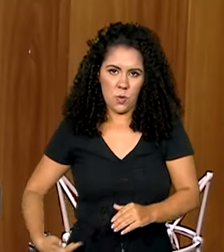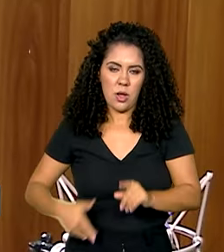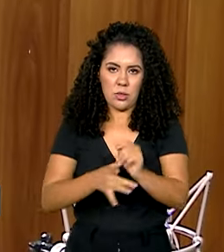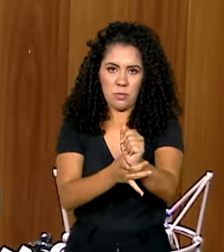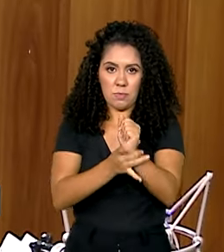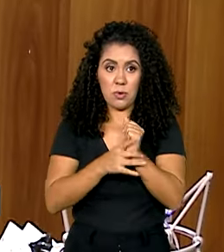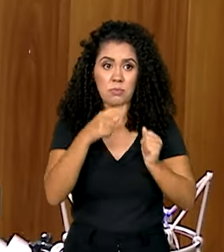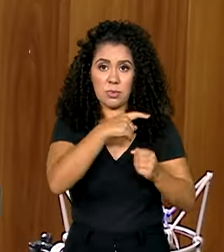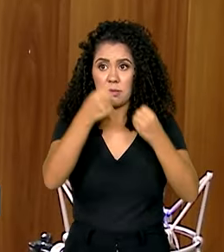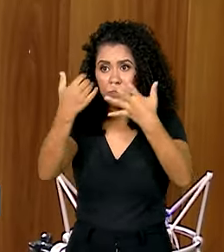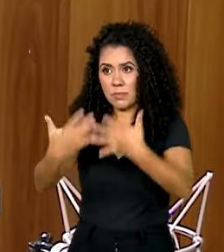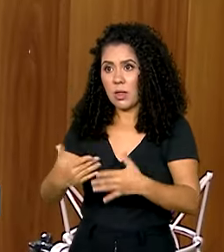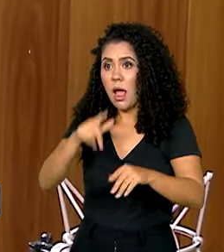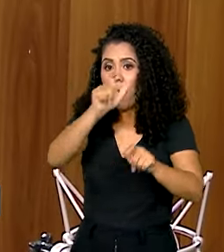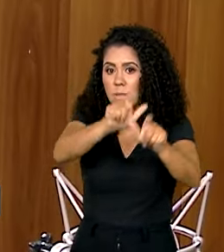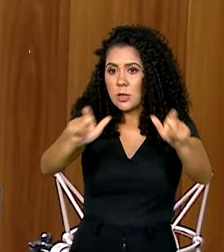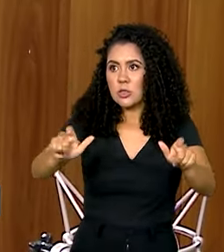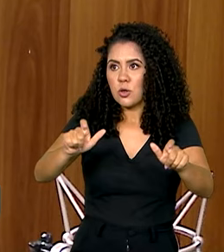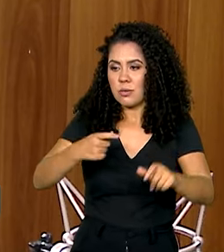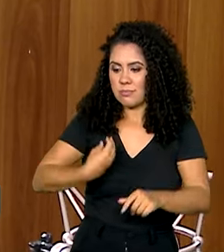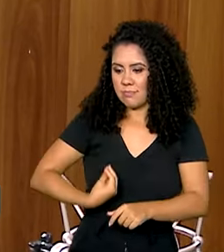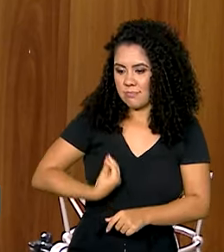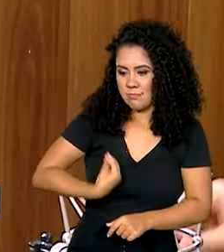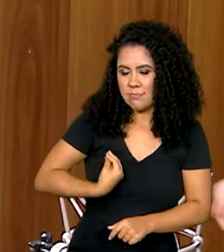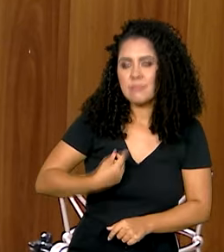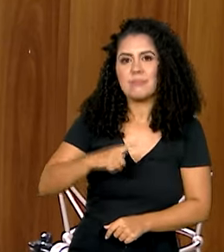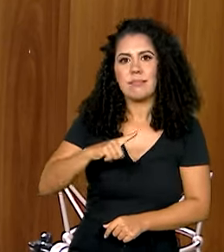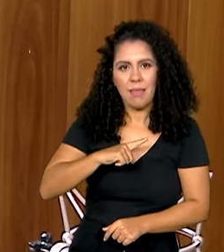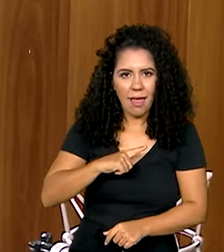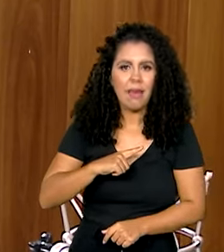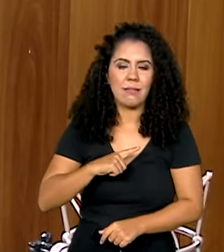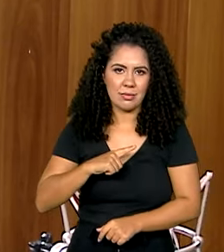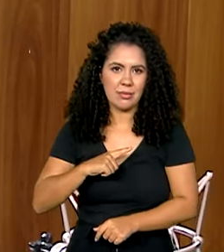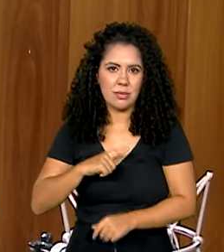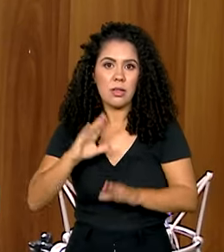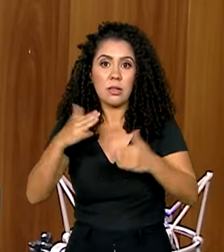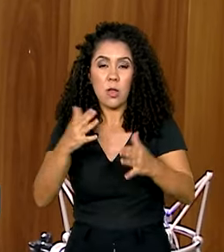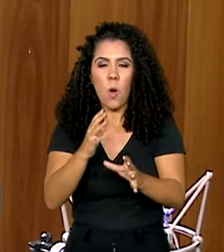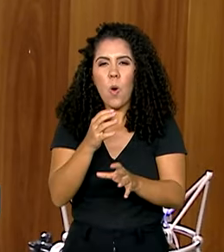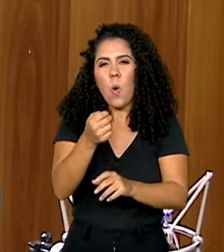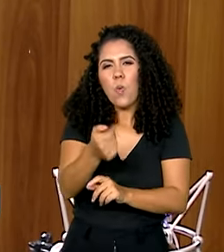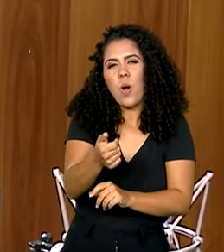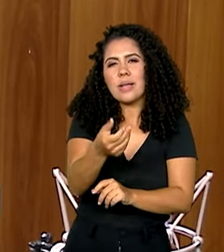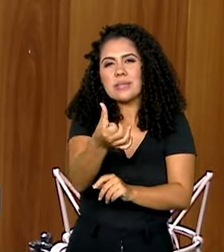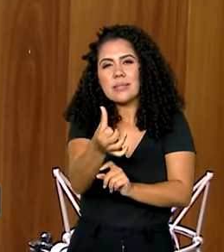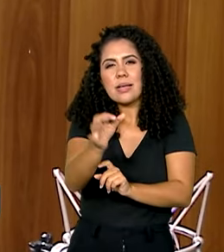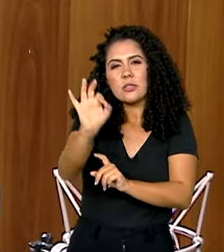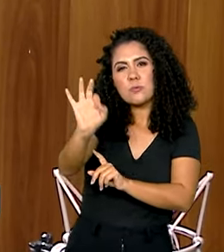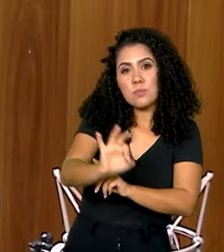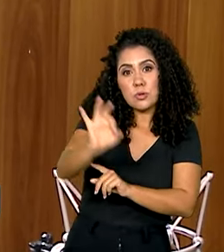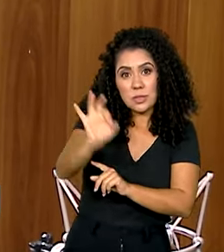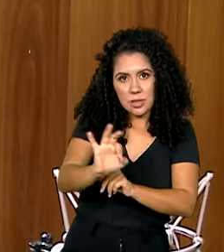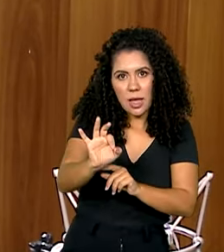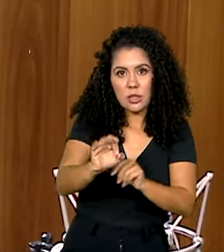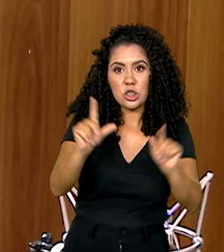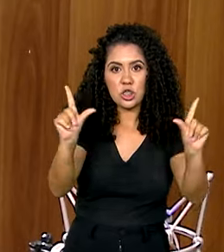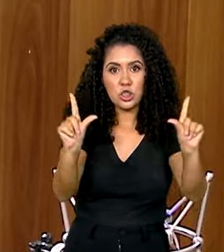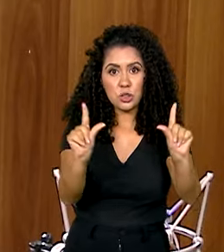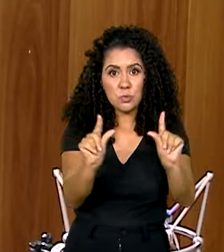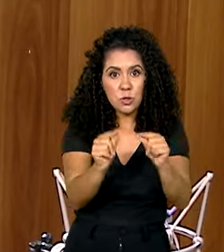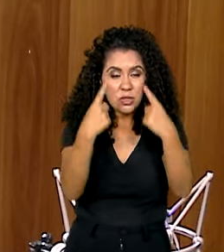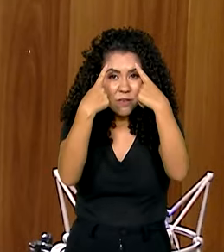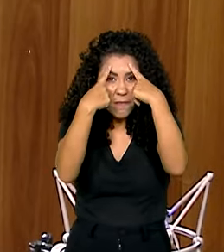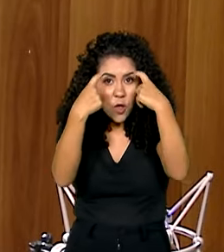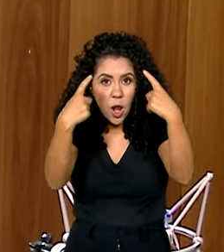vidas salvas, concretamente. Quando a gente fala de quase 6% de redução das mortes violentas